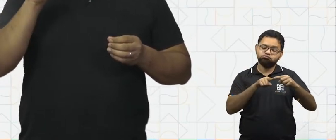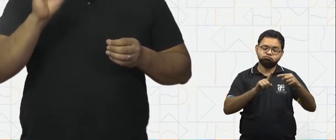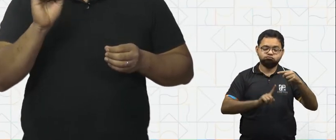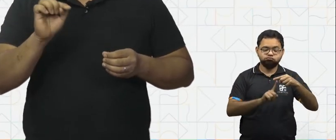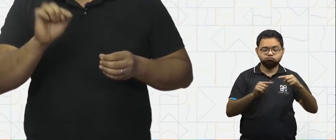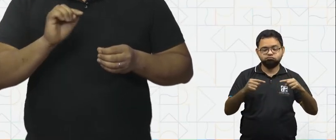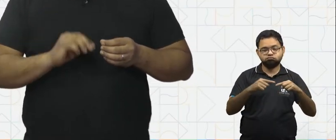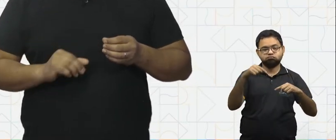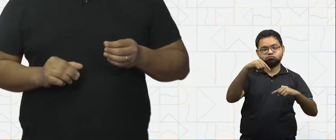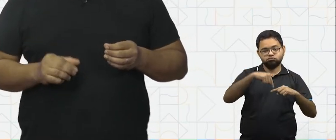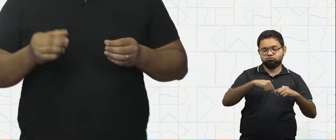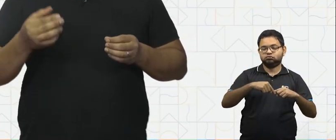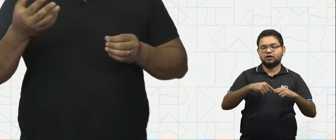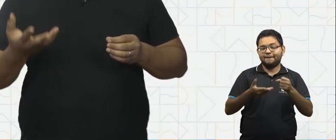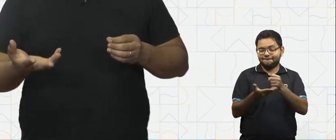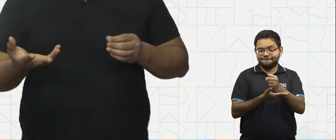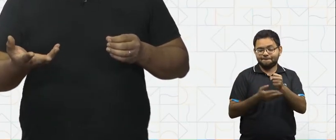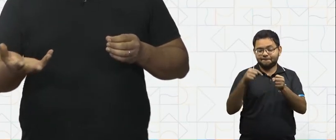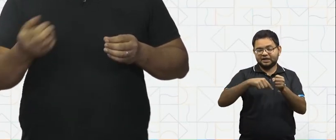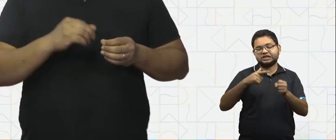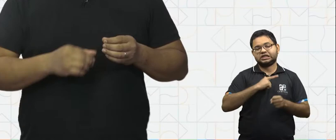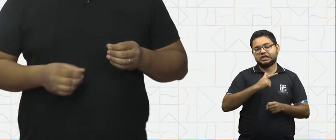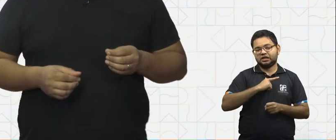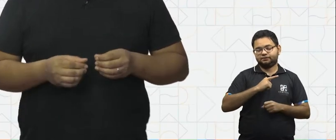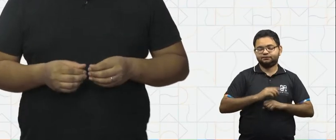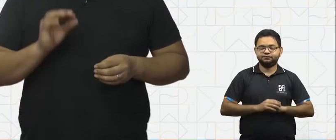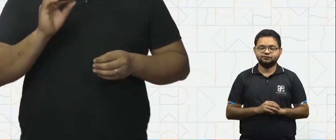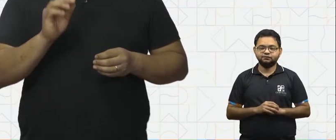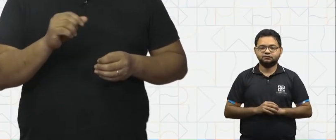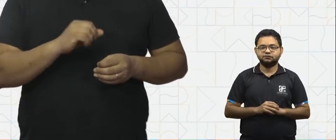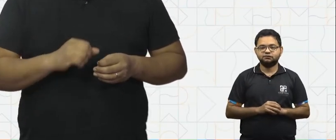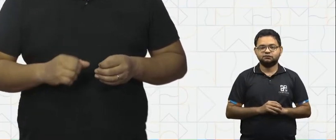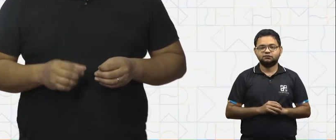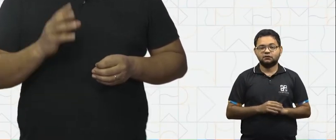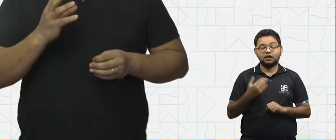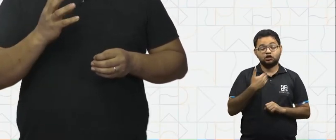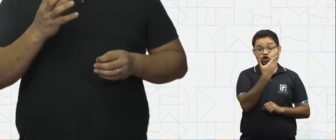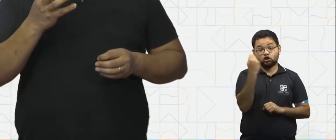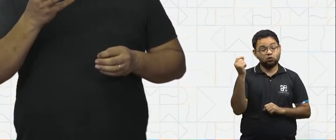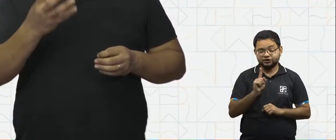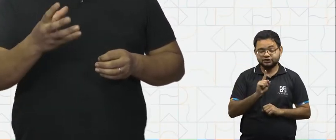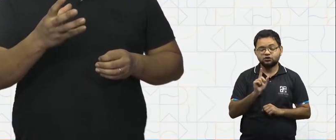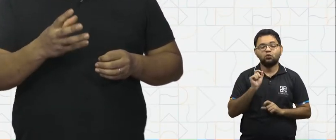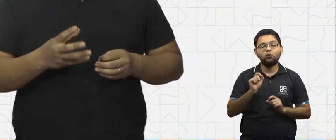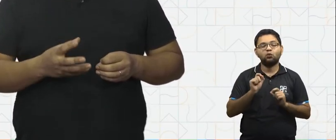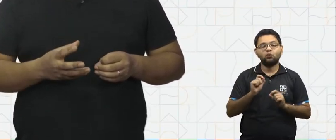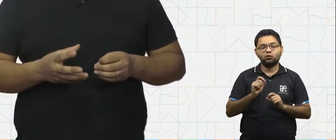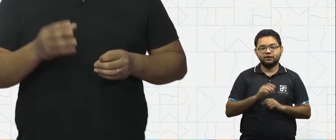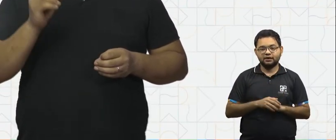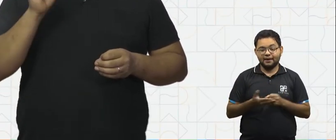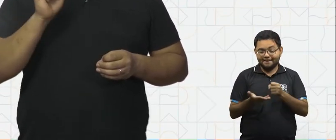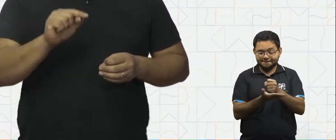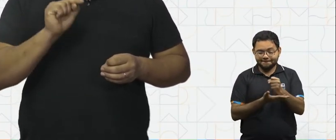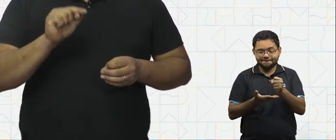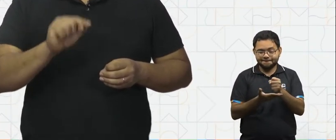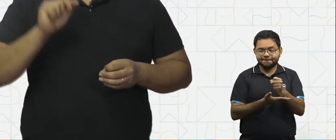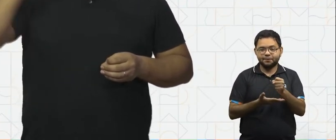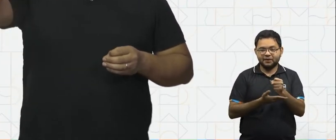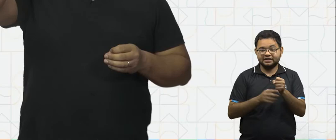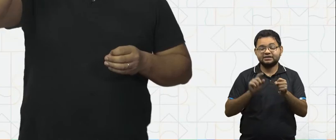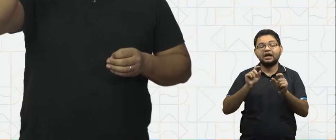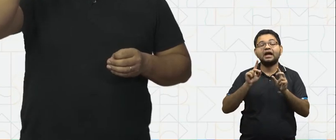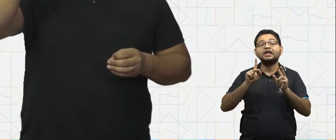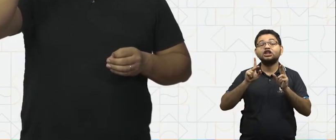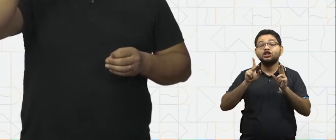polígonos da base possuem nos extremos. Não esquecendo que o polígono abaixo é o